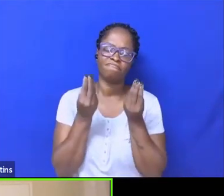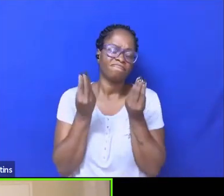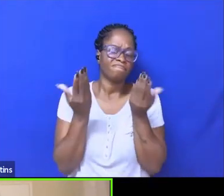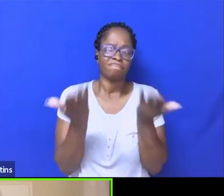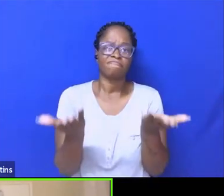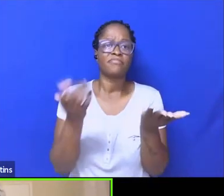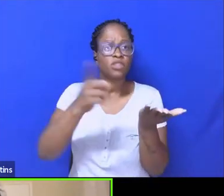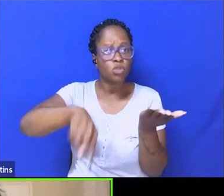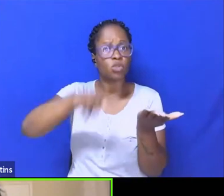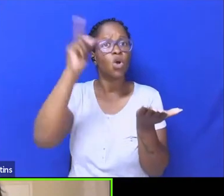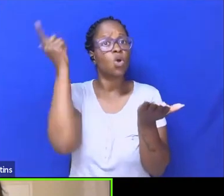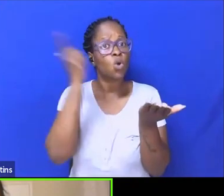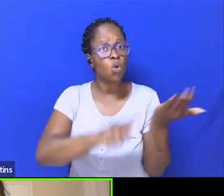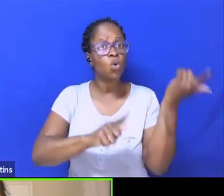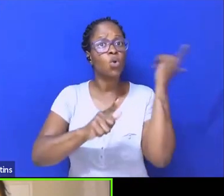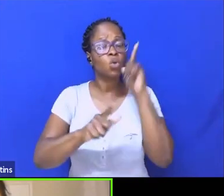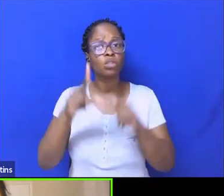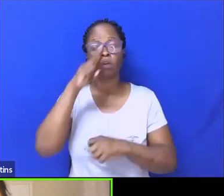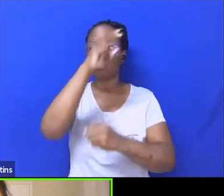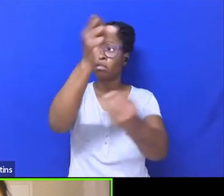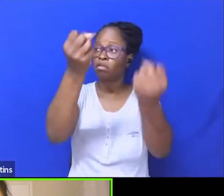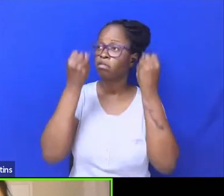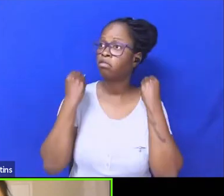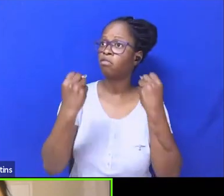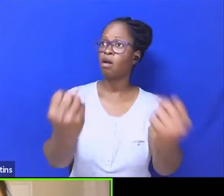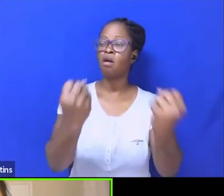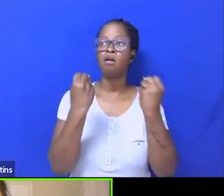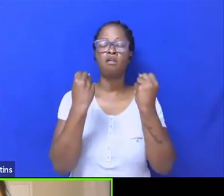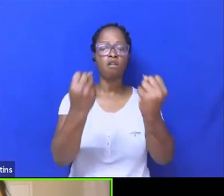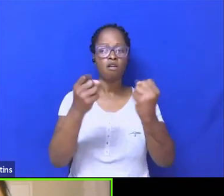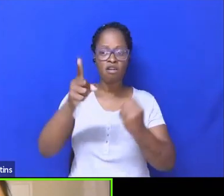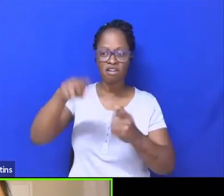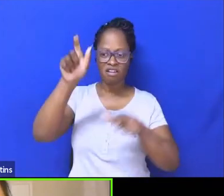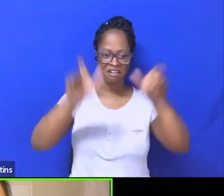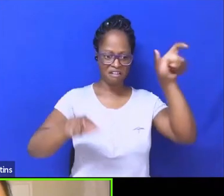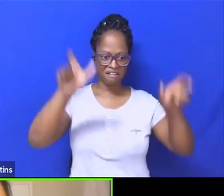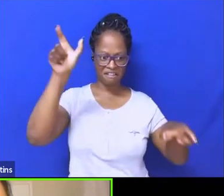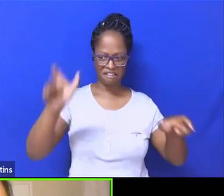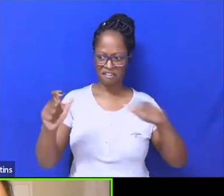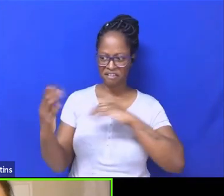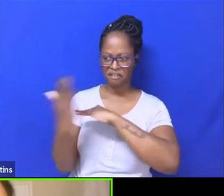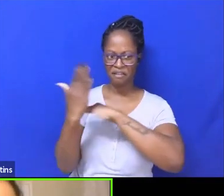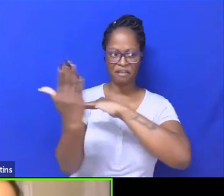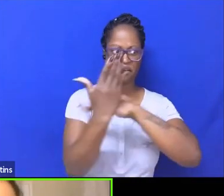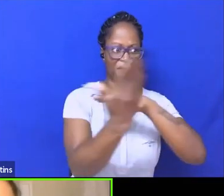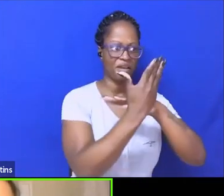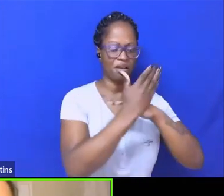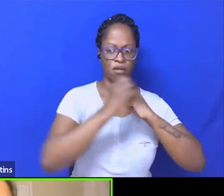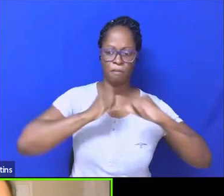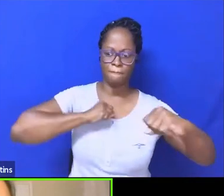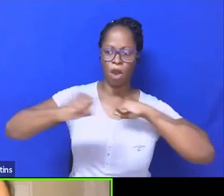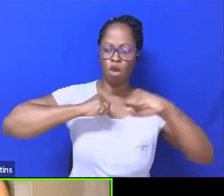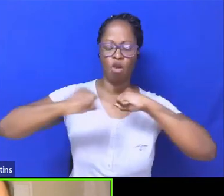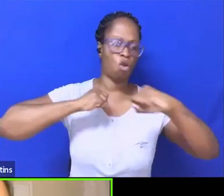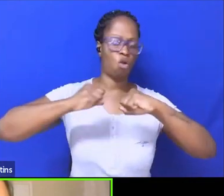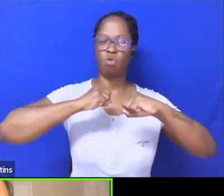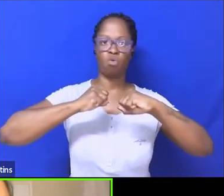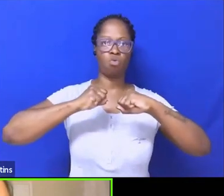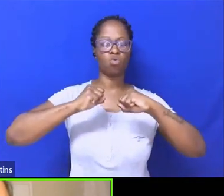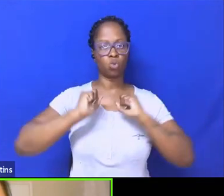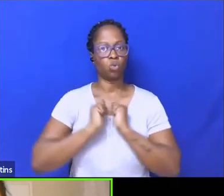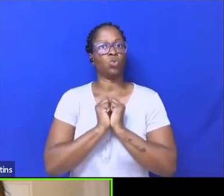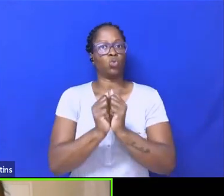de outros territorios e nesse sentido mais que de novo mais que um